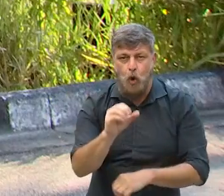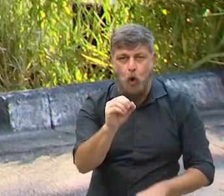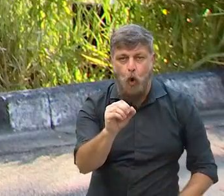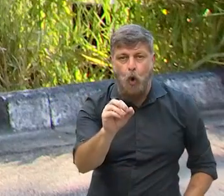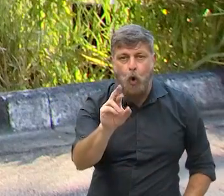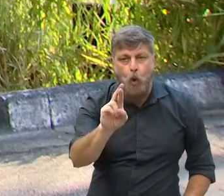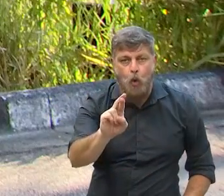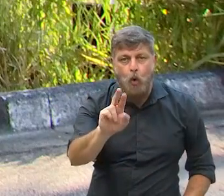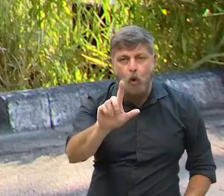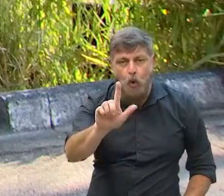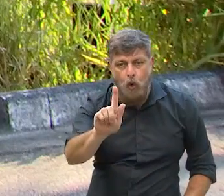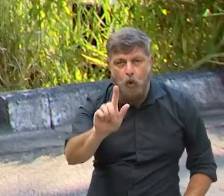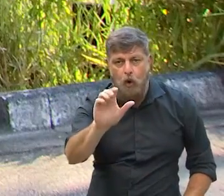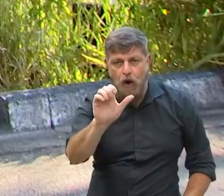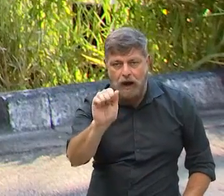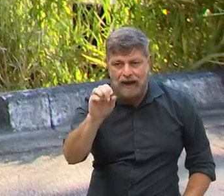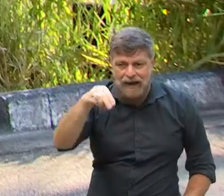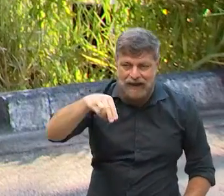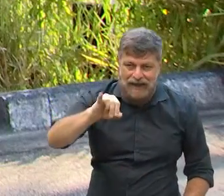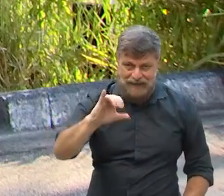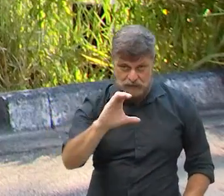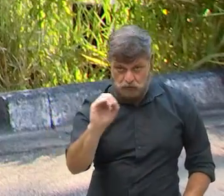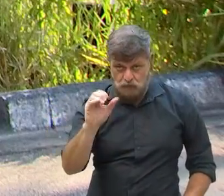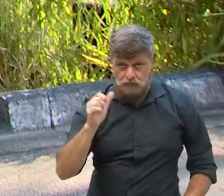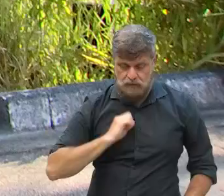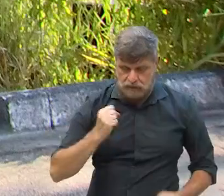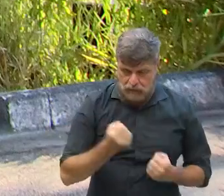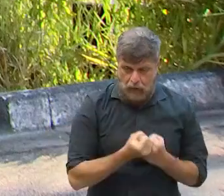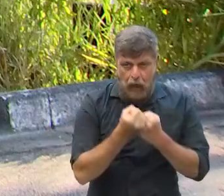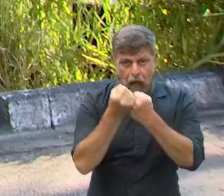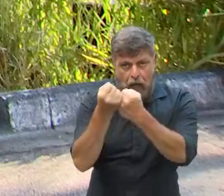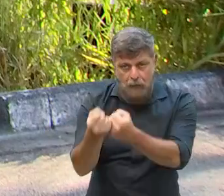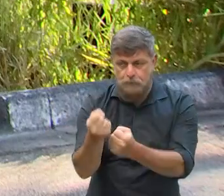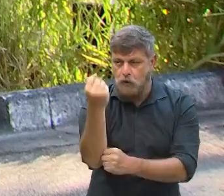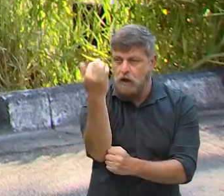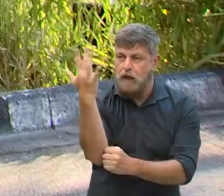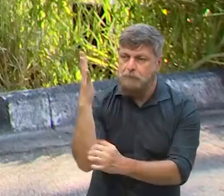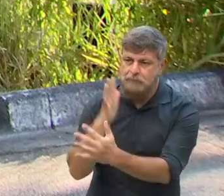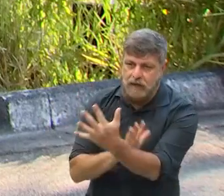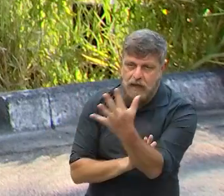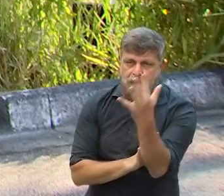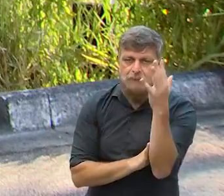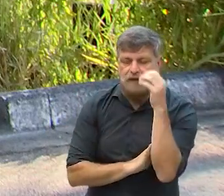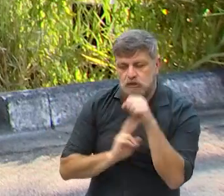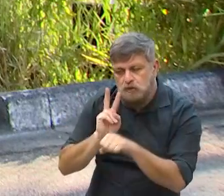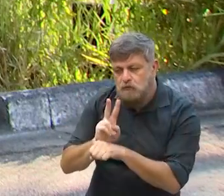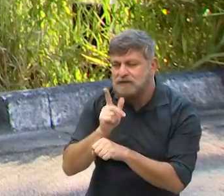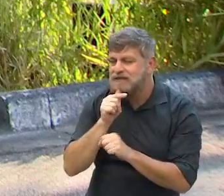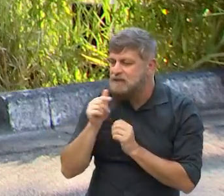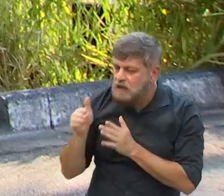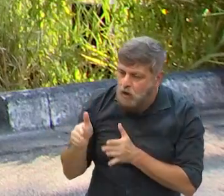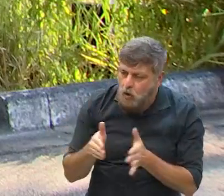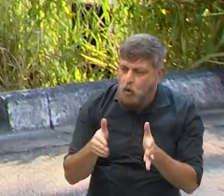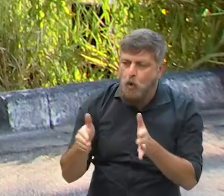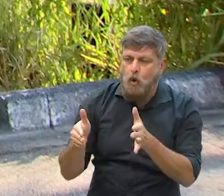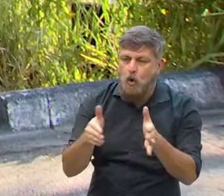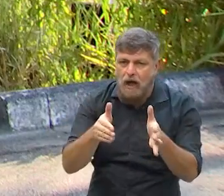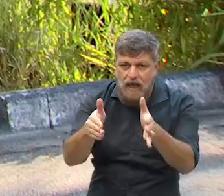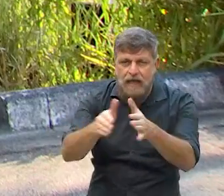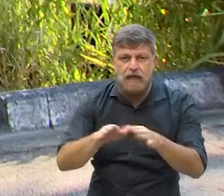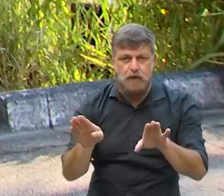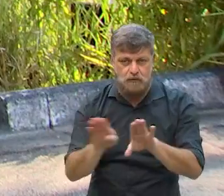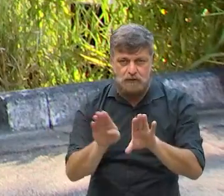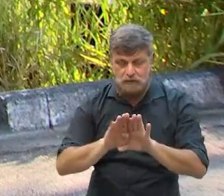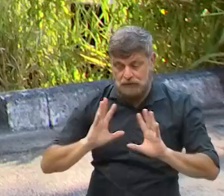produtos orgânicos, o que favorece também a questão da preservação ambiental, proteção de rio, mata ciliar, tudo